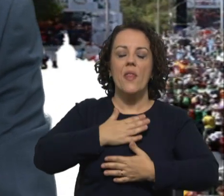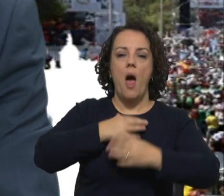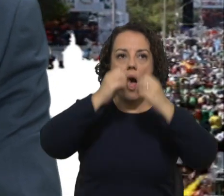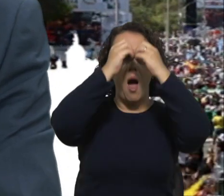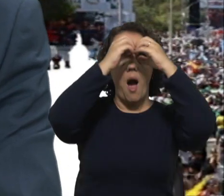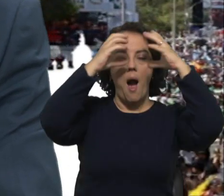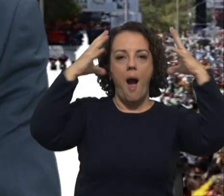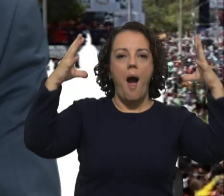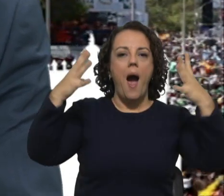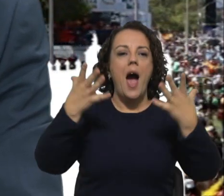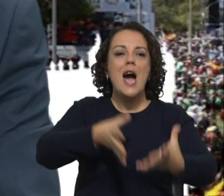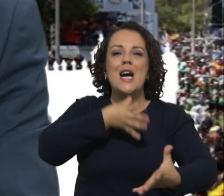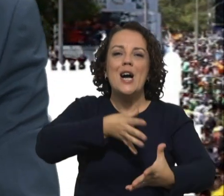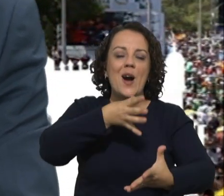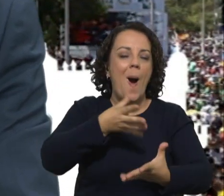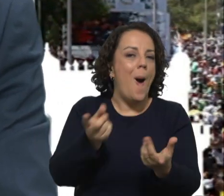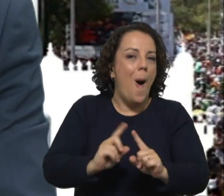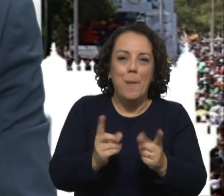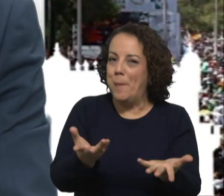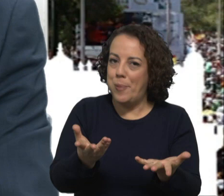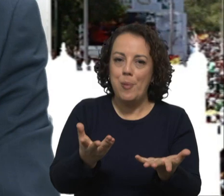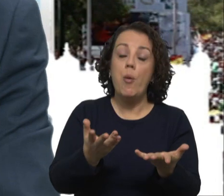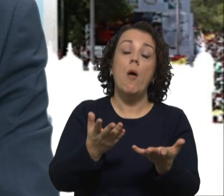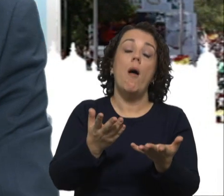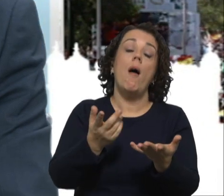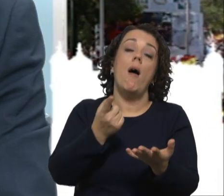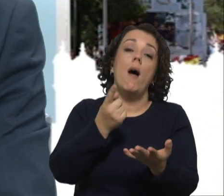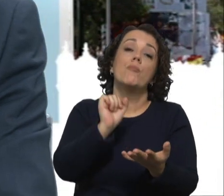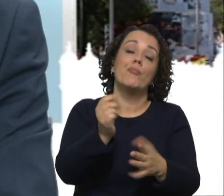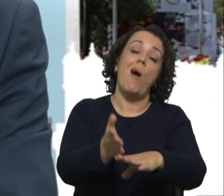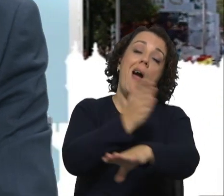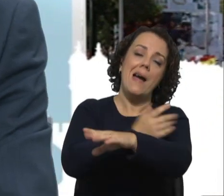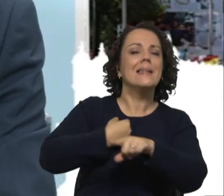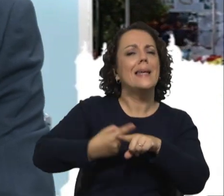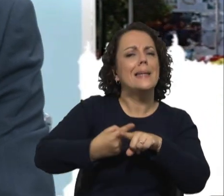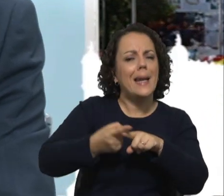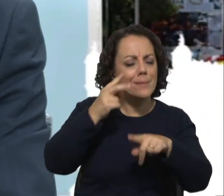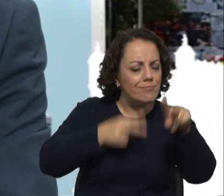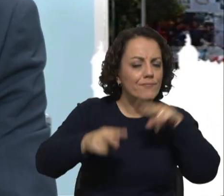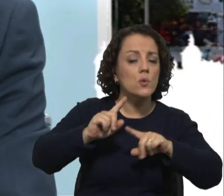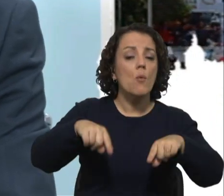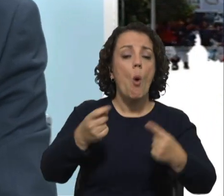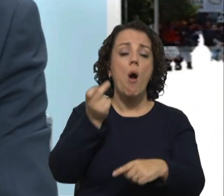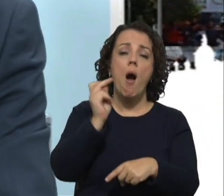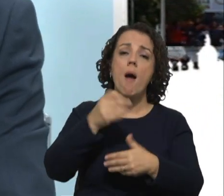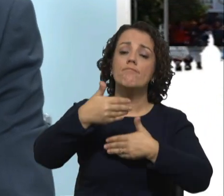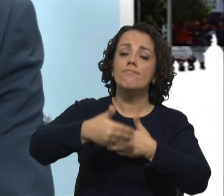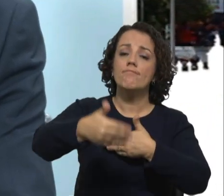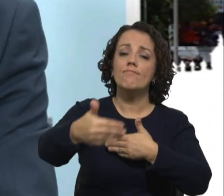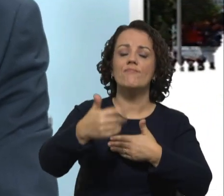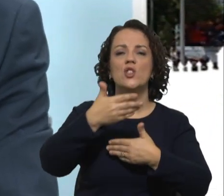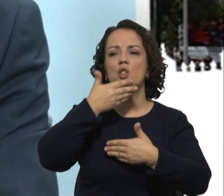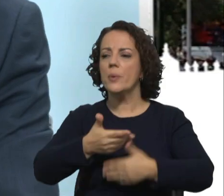inimaginável. E portanto, de uma forma, já tinha interesse e depois o interesse foi crescendo com os anos e também com as experiências que fui vivendo.